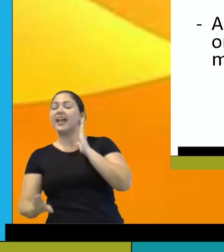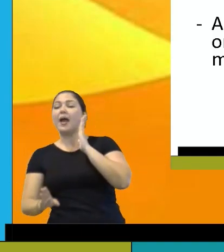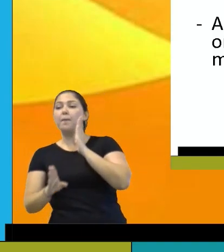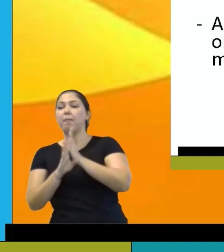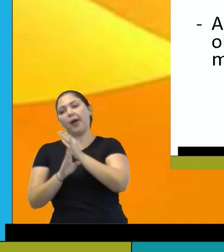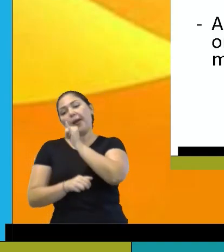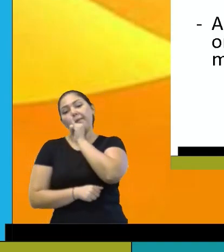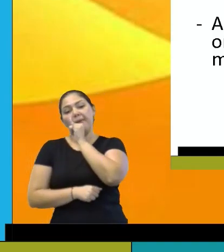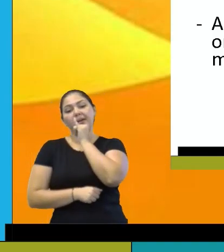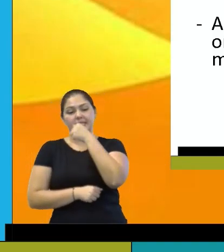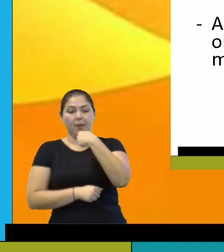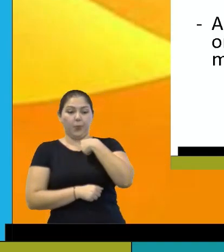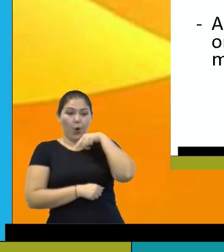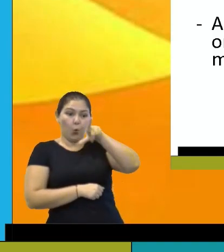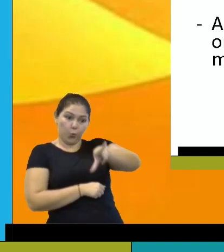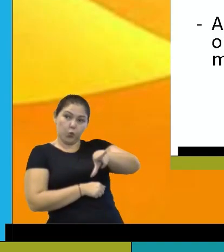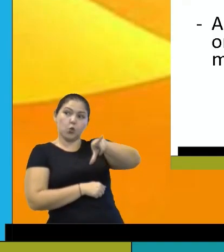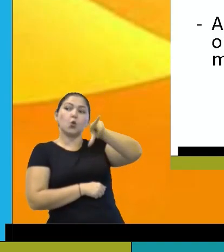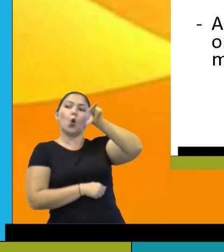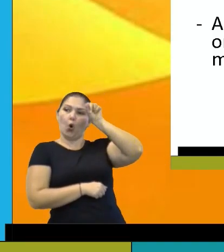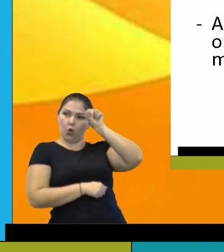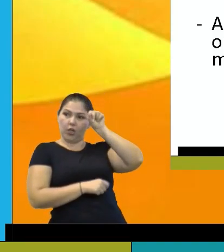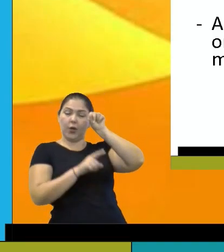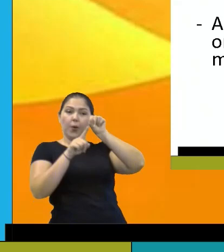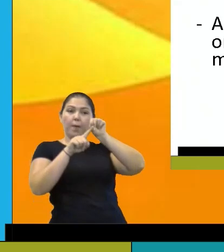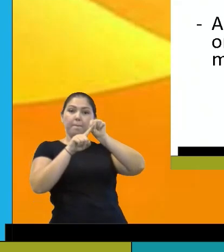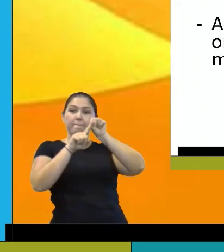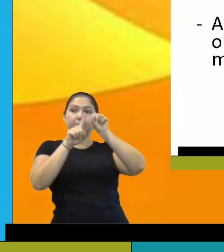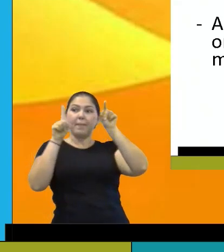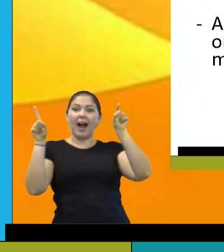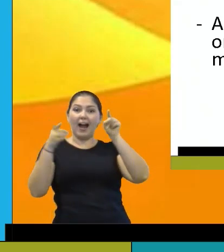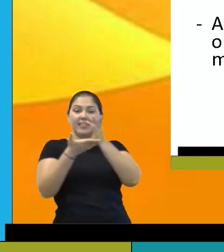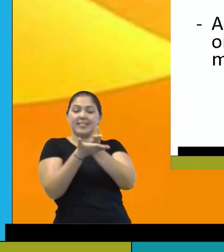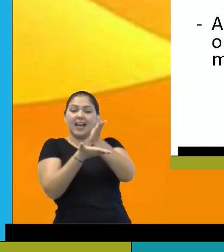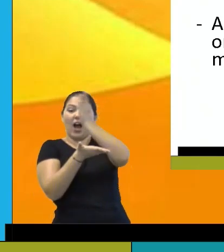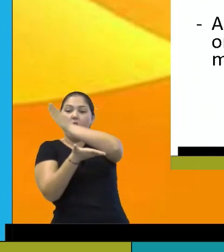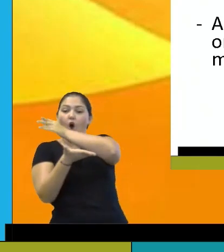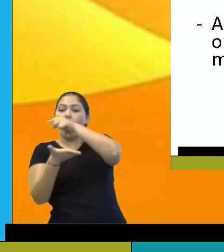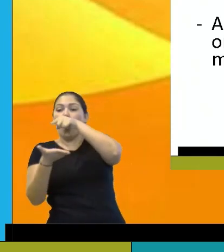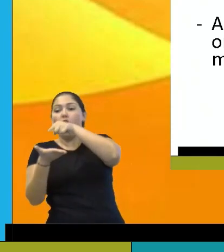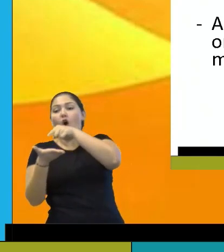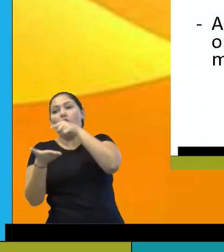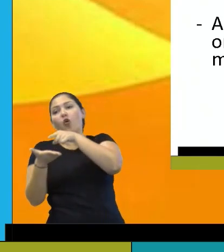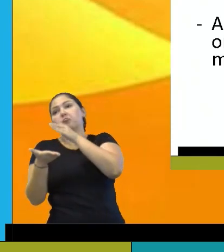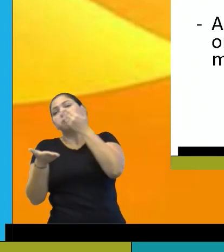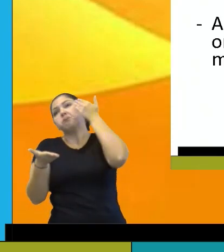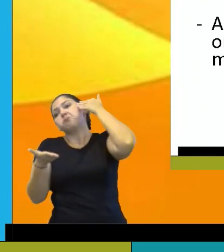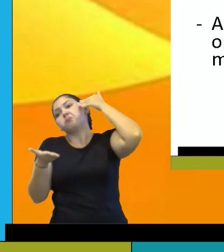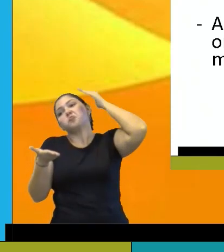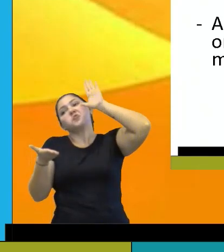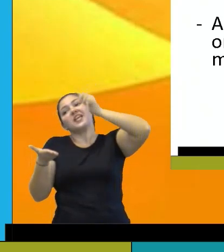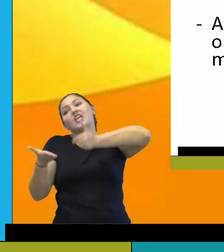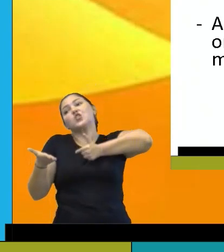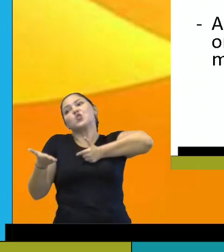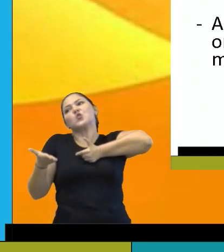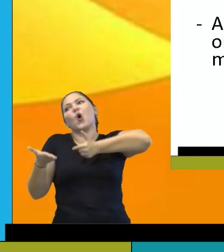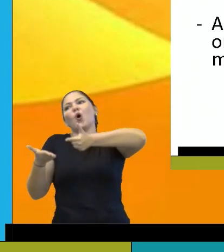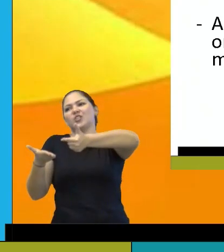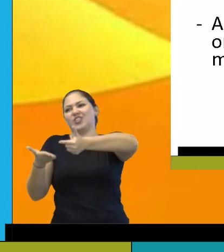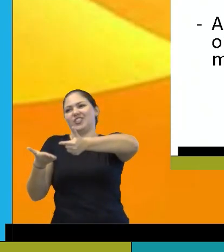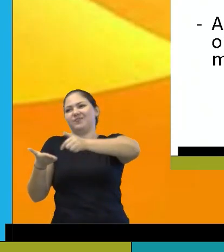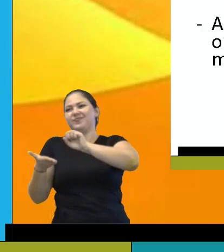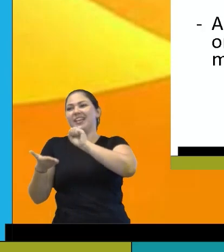nossas escolhas, mas a outra metade é fruto do acaso, é fruto da